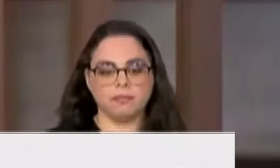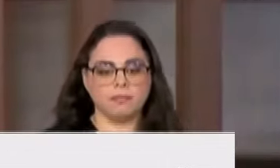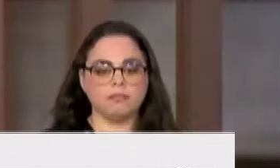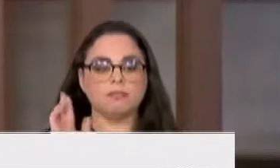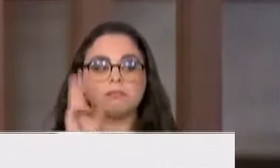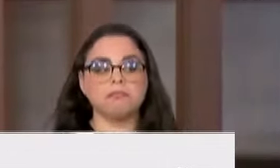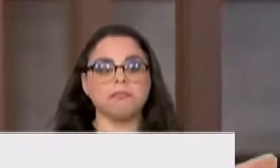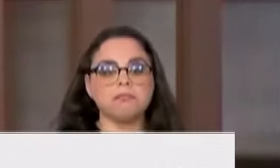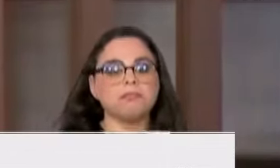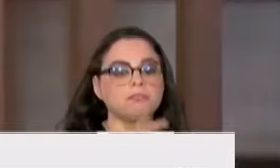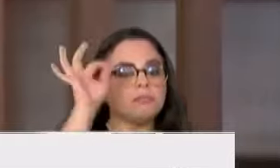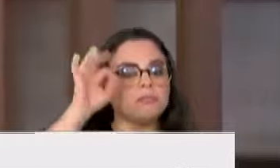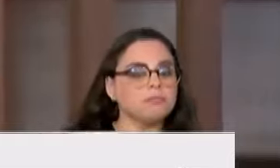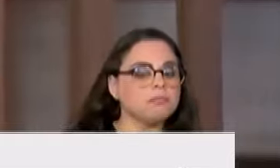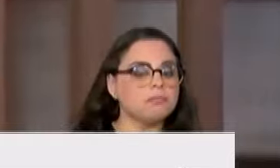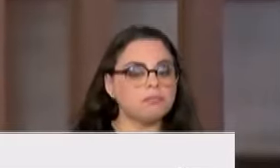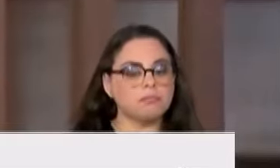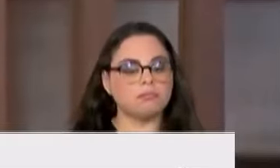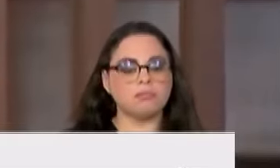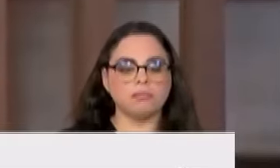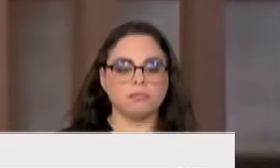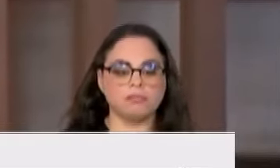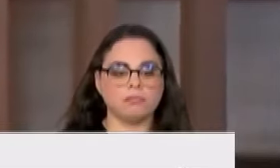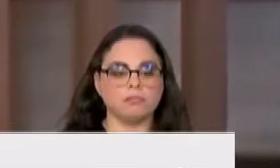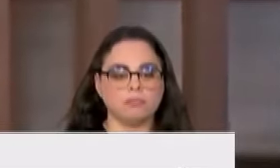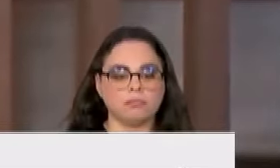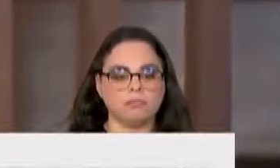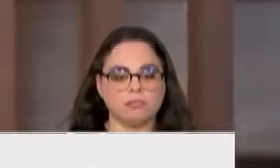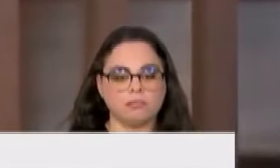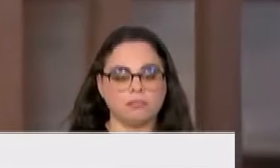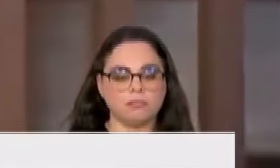Não ouvi. Também não ouvi. Não estou ouvindo.